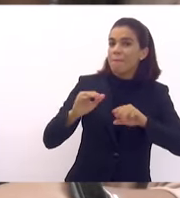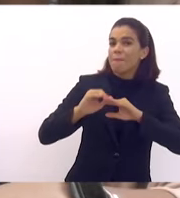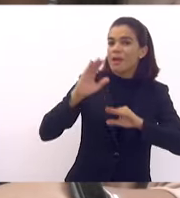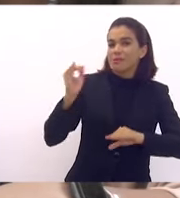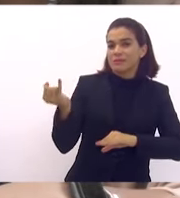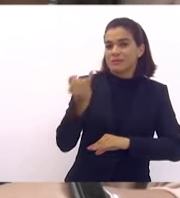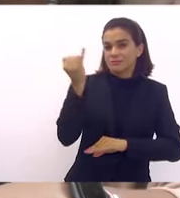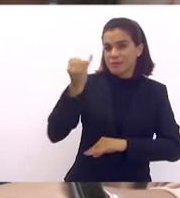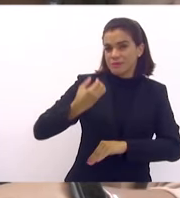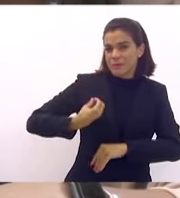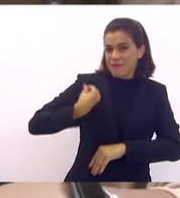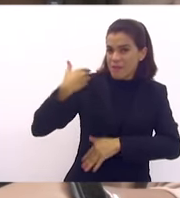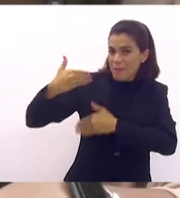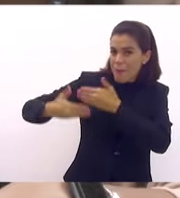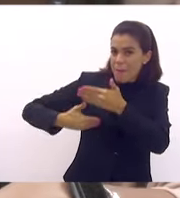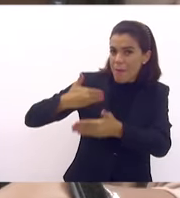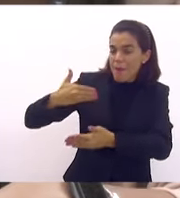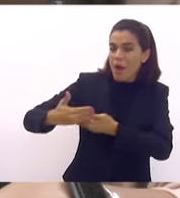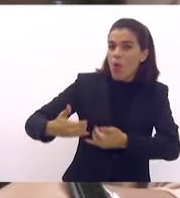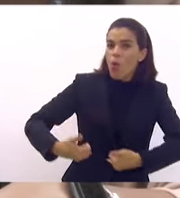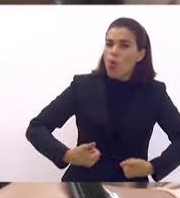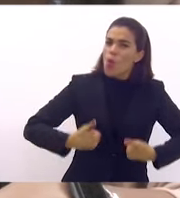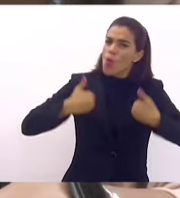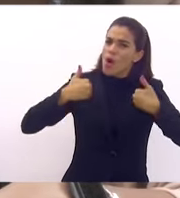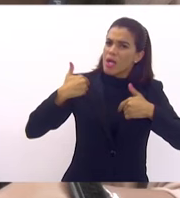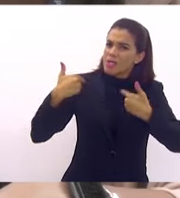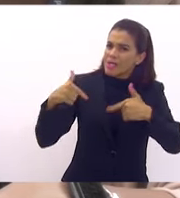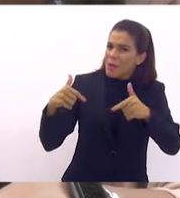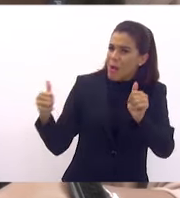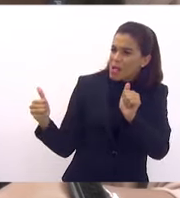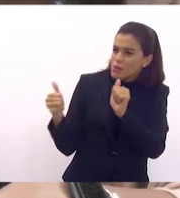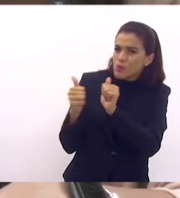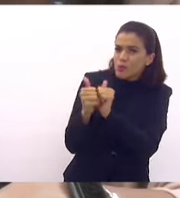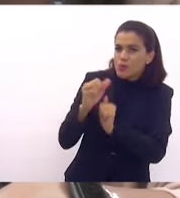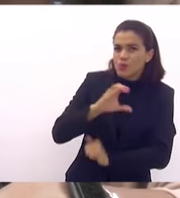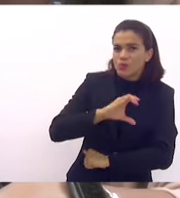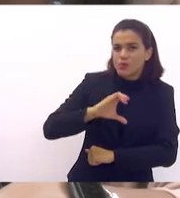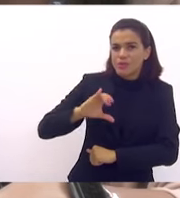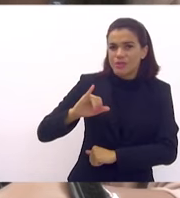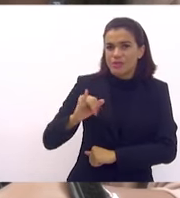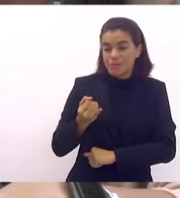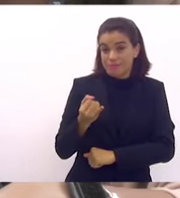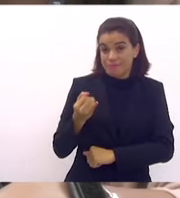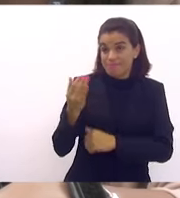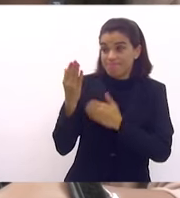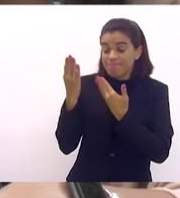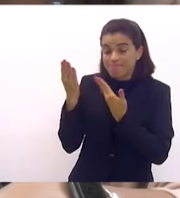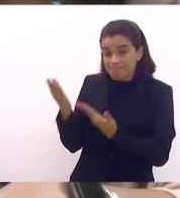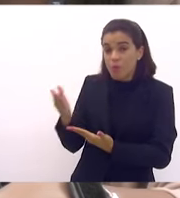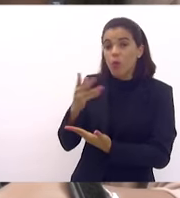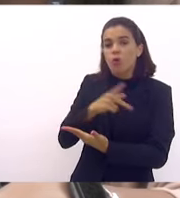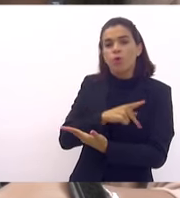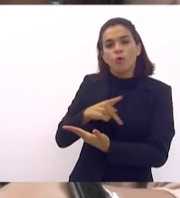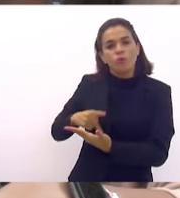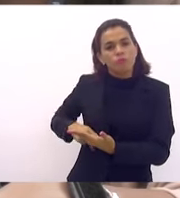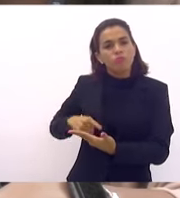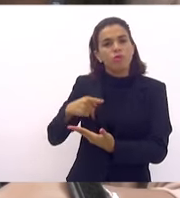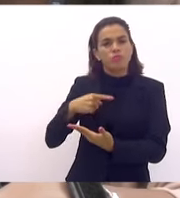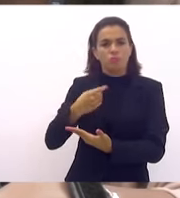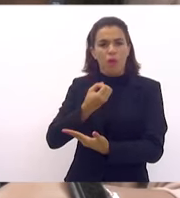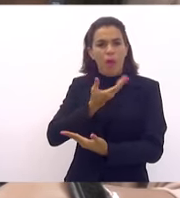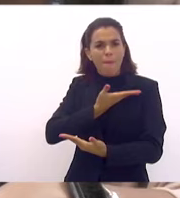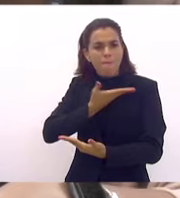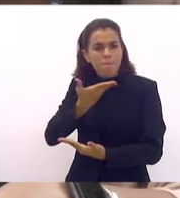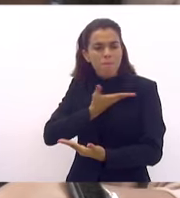sido a honra de trabalhar ao seu lado. Obrigado. Aqui na CCJ. Obrigado. É, Vossa Excelência foi e tem sido um grande amigo, um